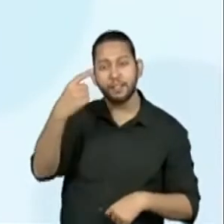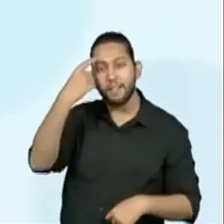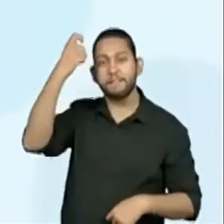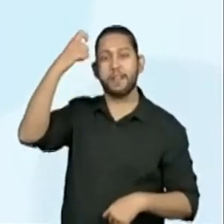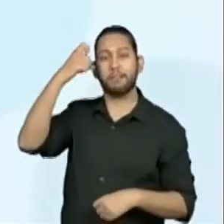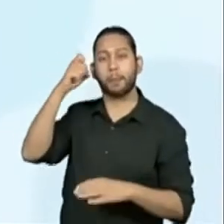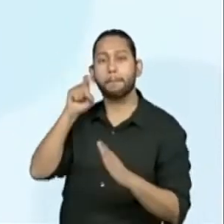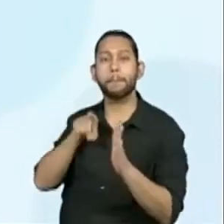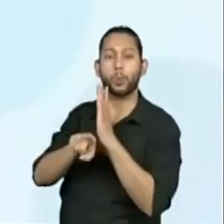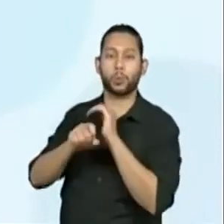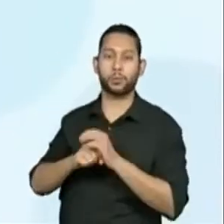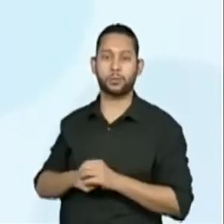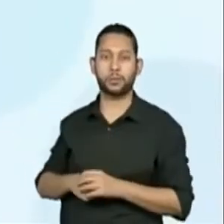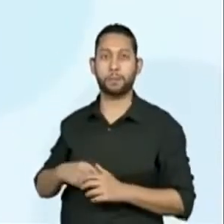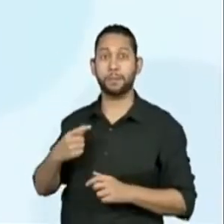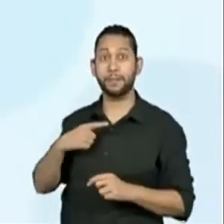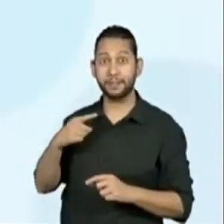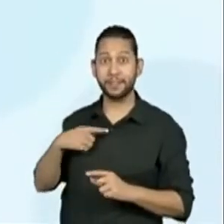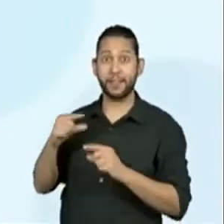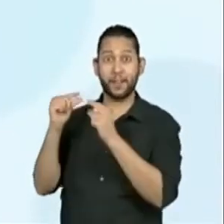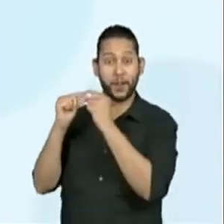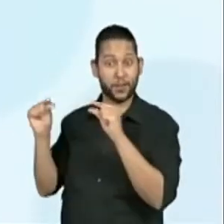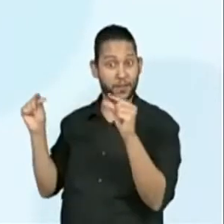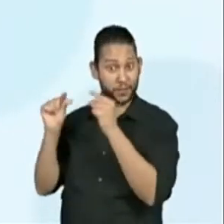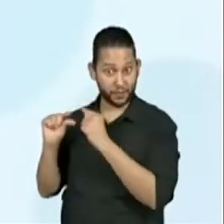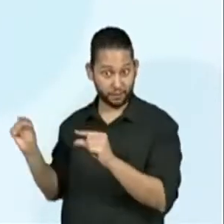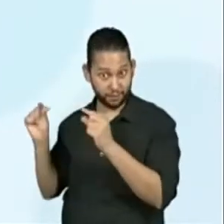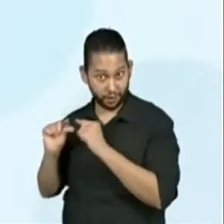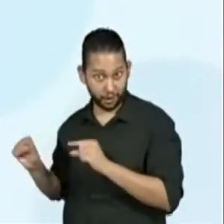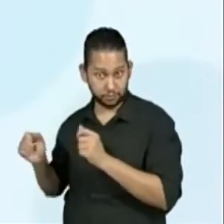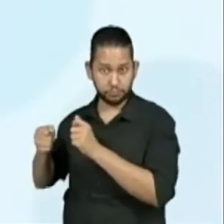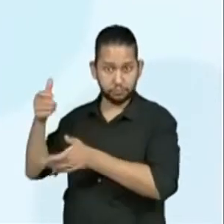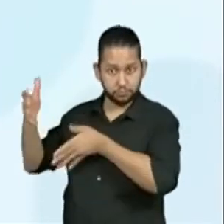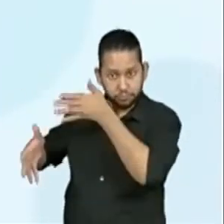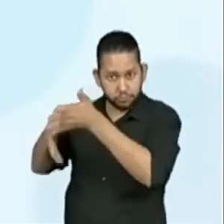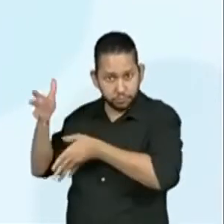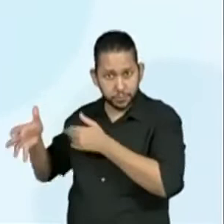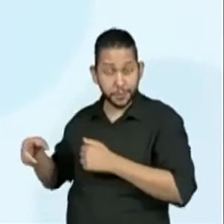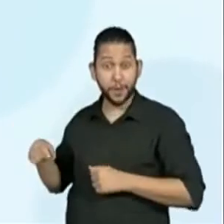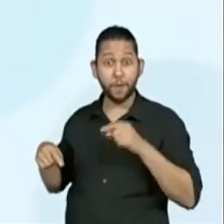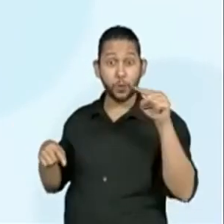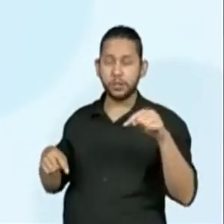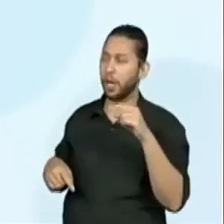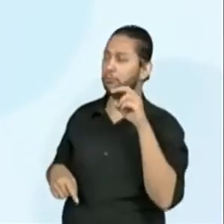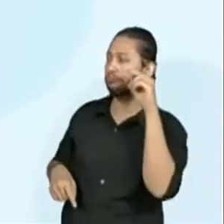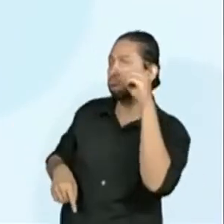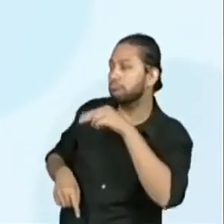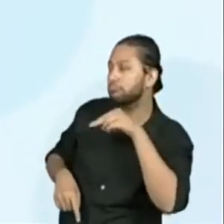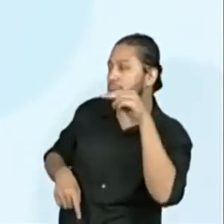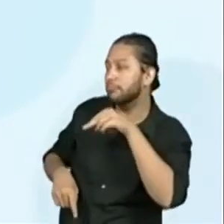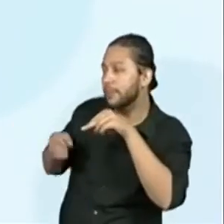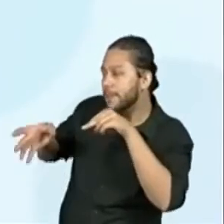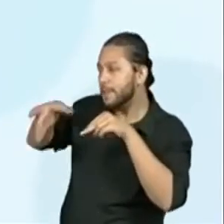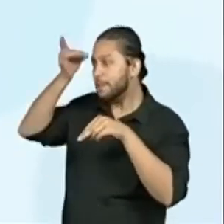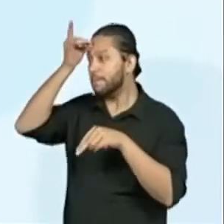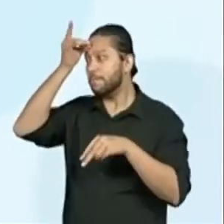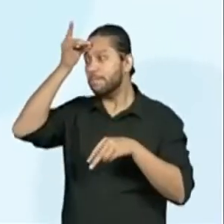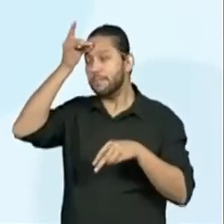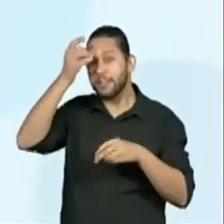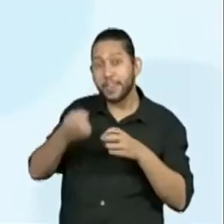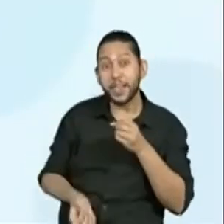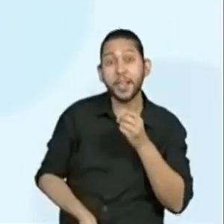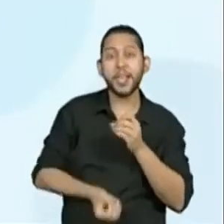acrescentar as frases e obter um problema deve ser possível responder à pergunta com as